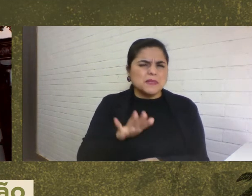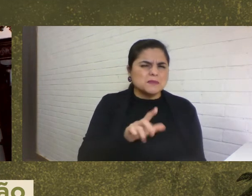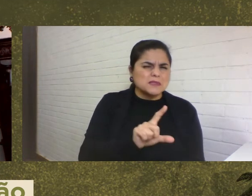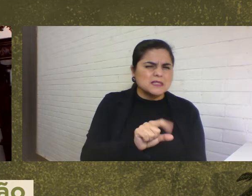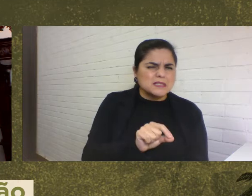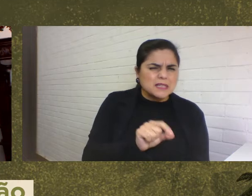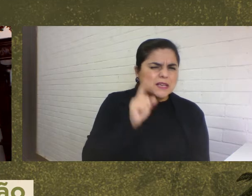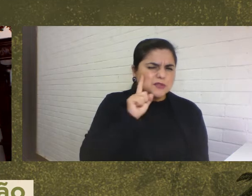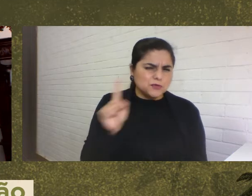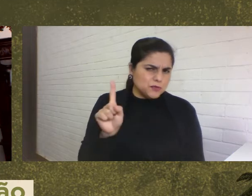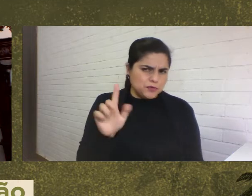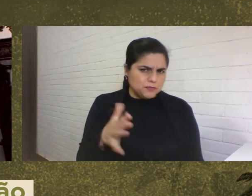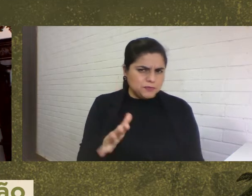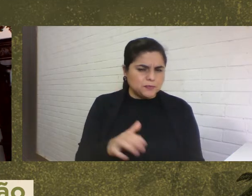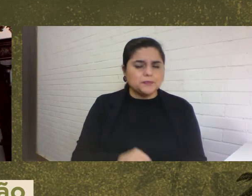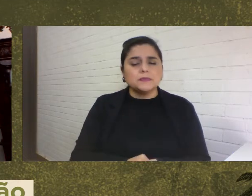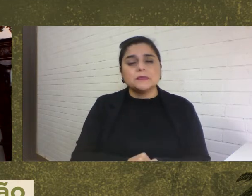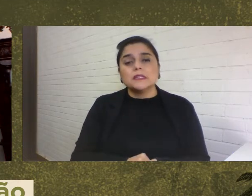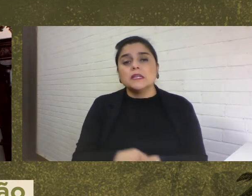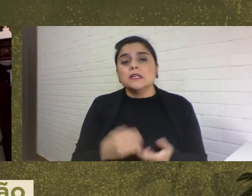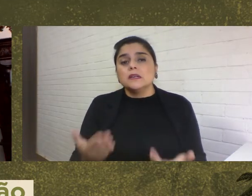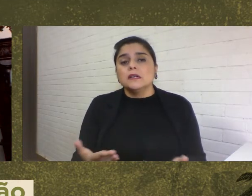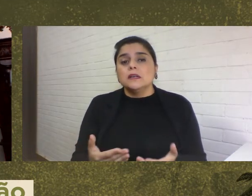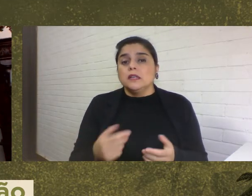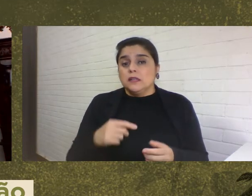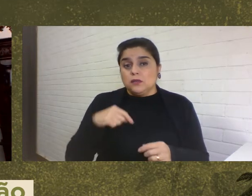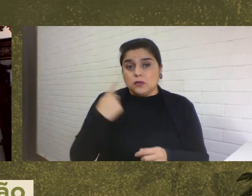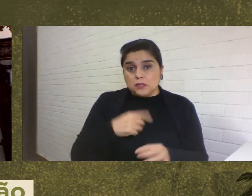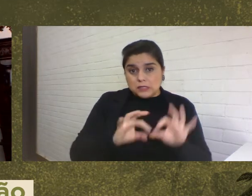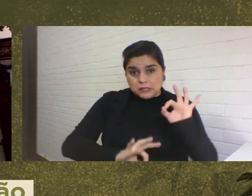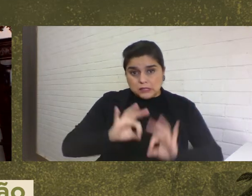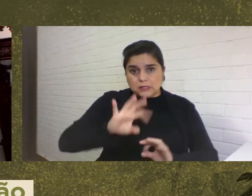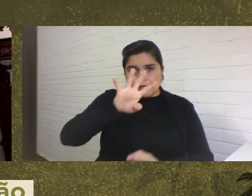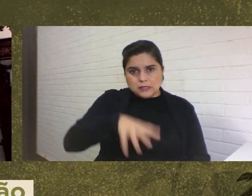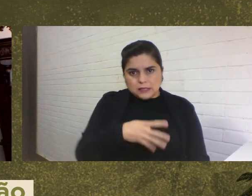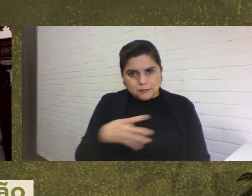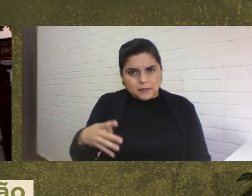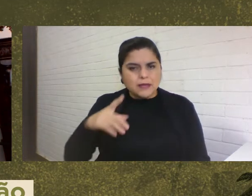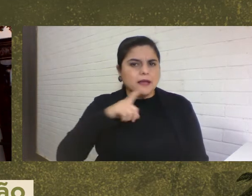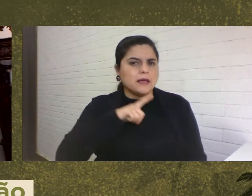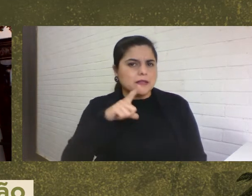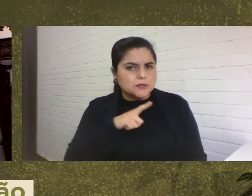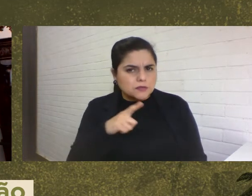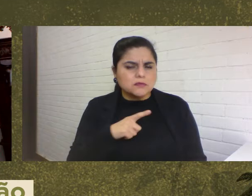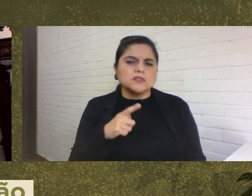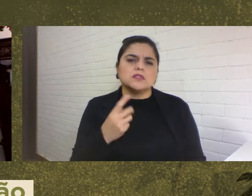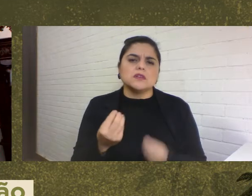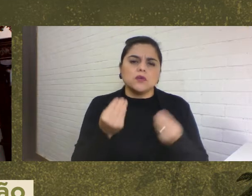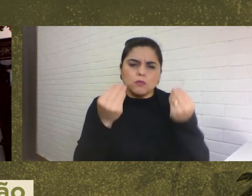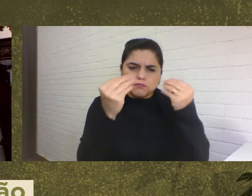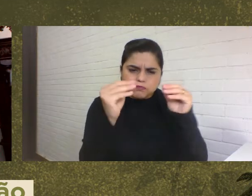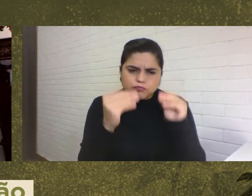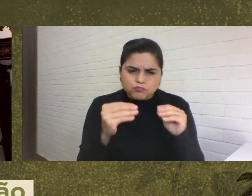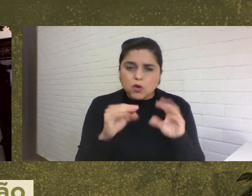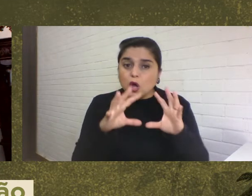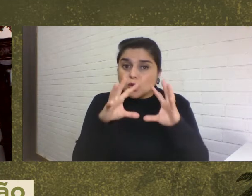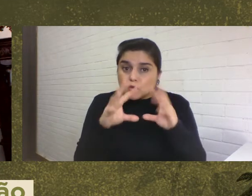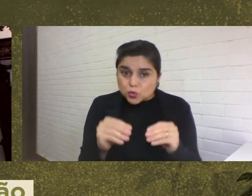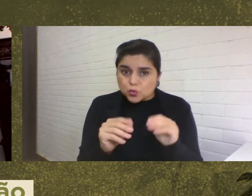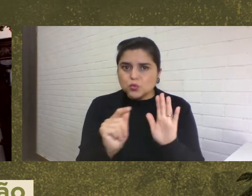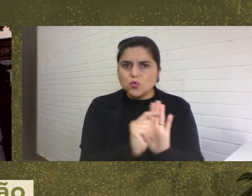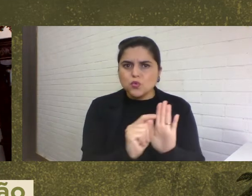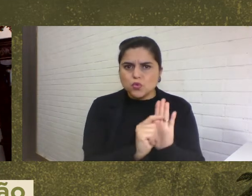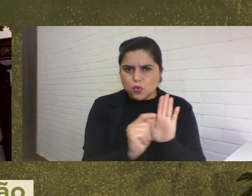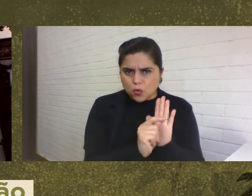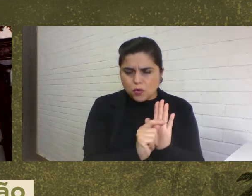10 dias. Ou seja, há uma tabela onde constam todas as substâncias ilícitas